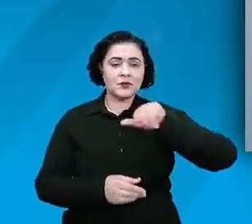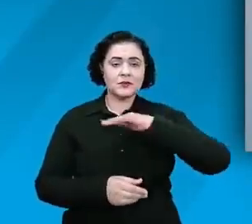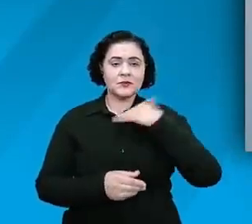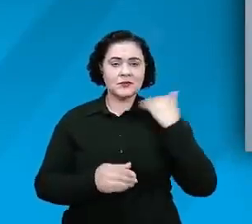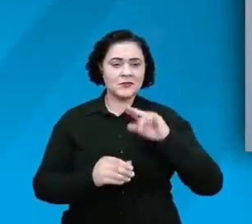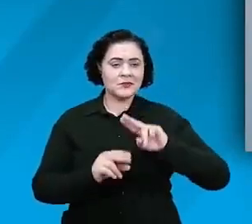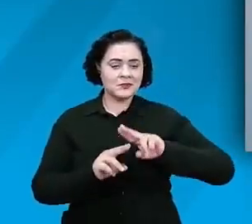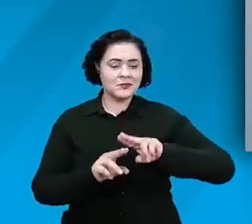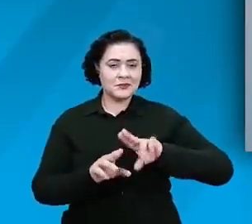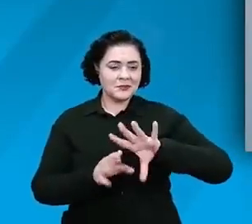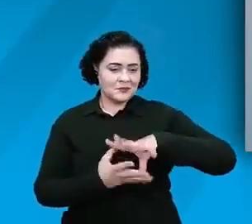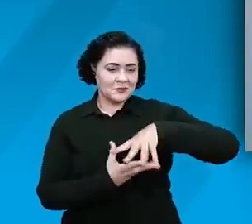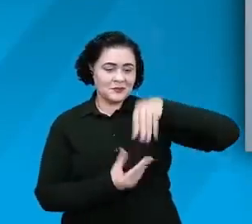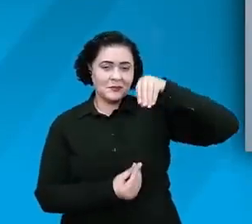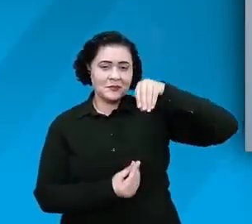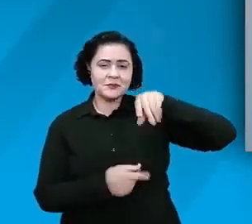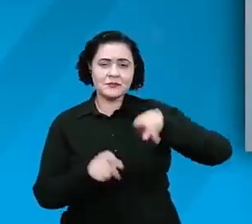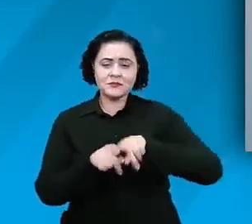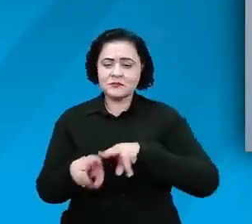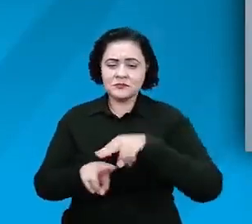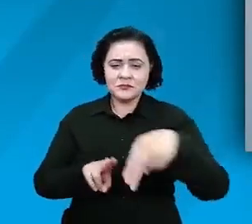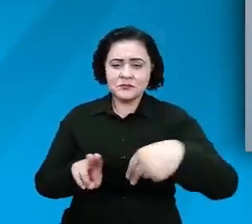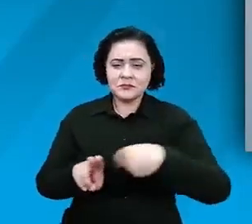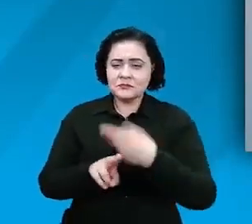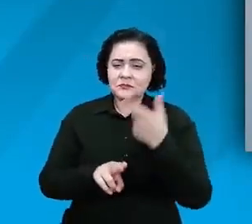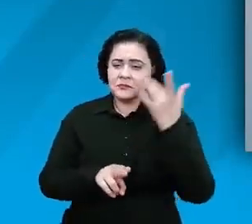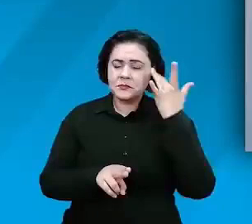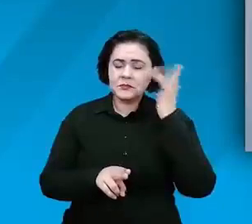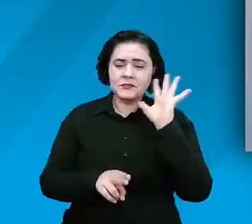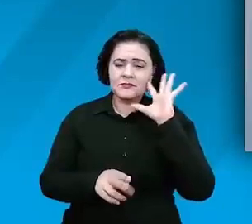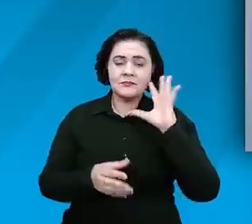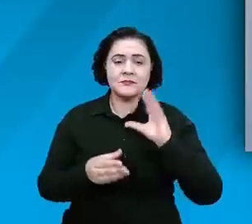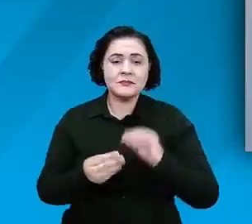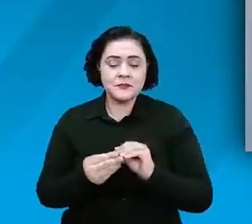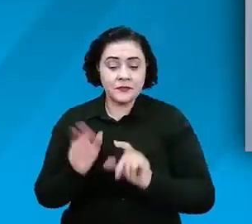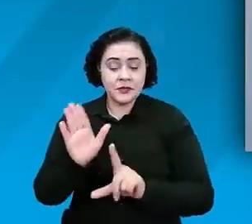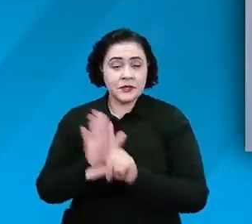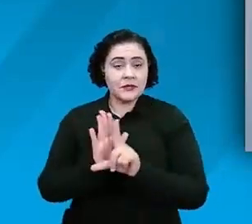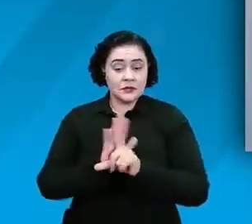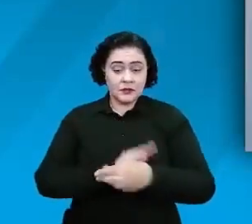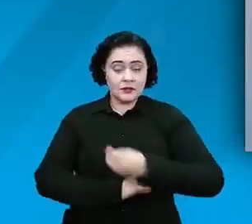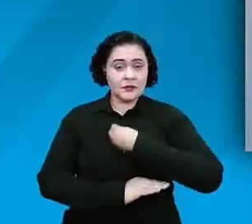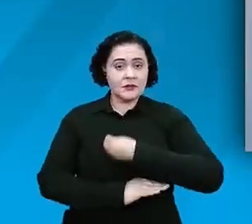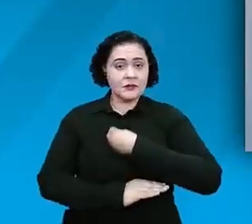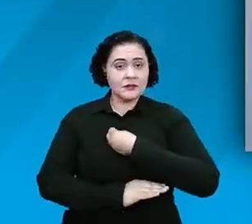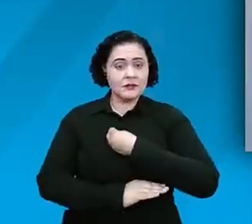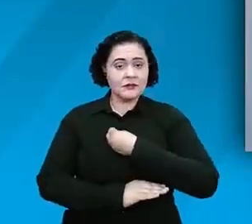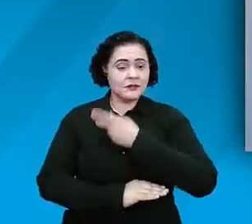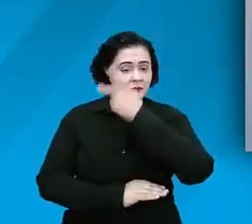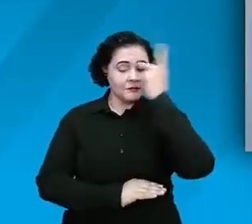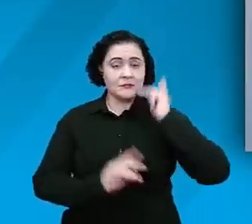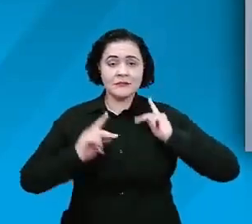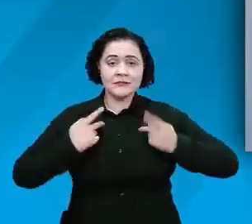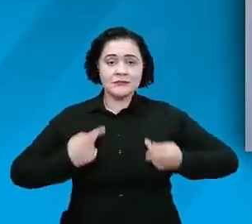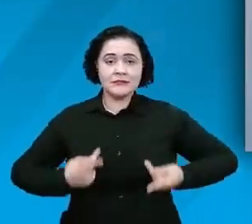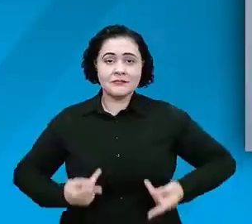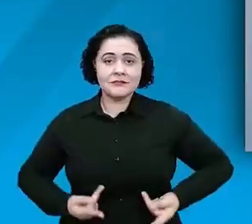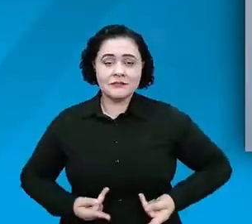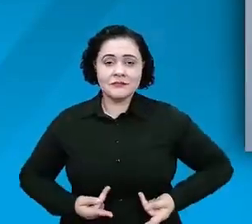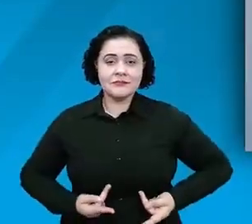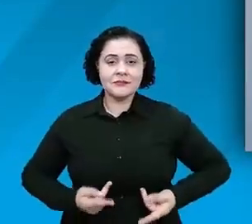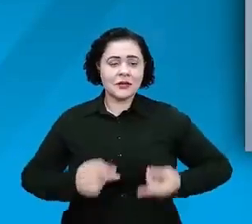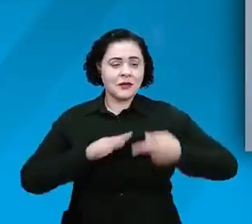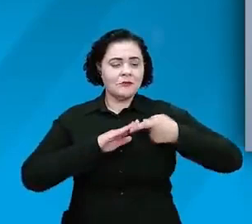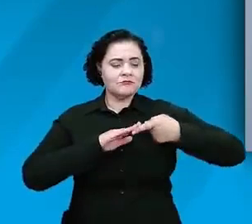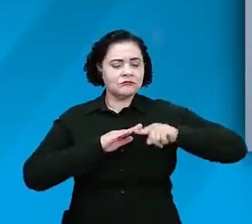da reencarnação. Sem a compreensão das leis que regem a vida, a criatura humana